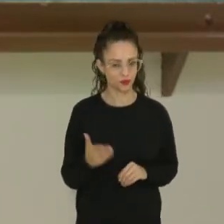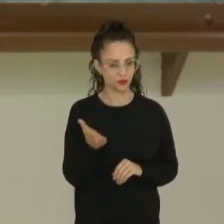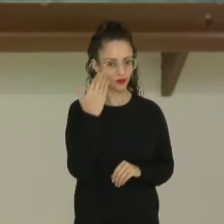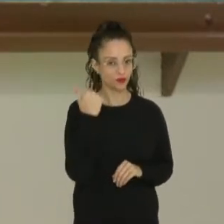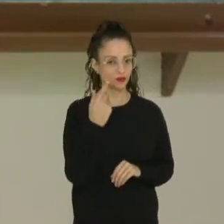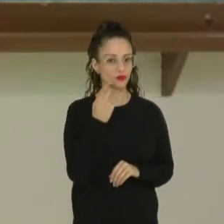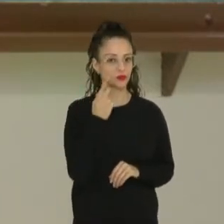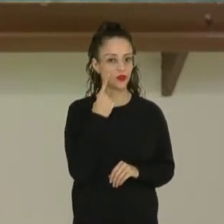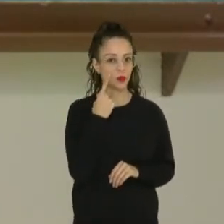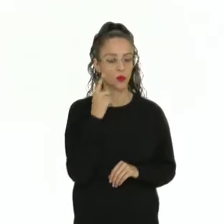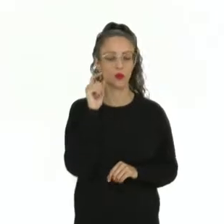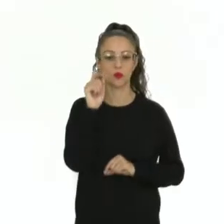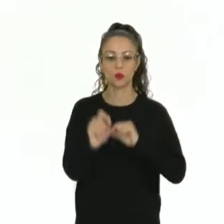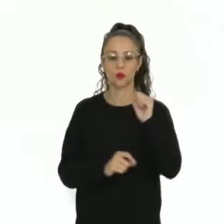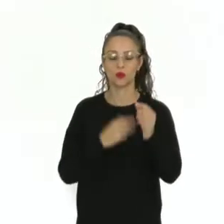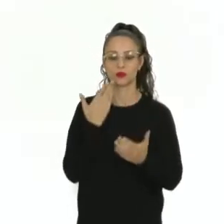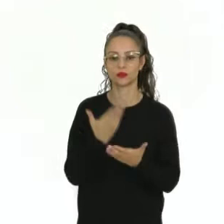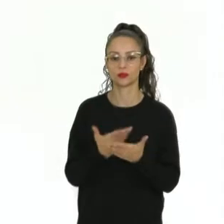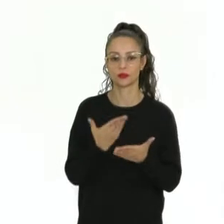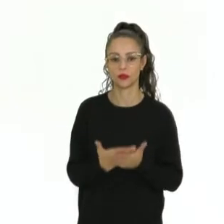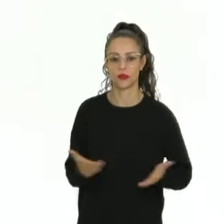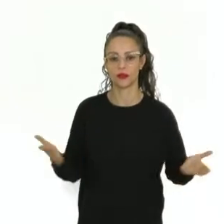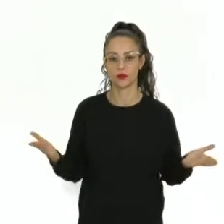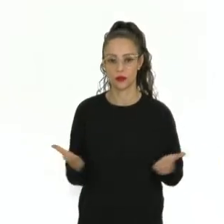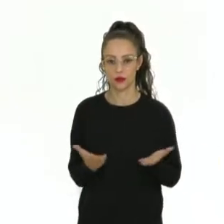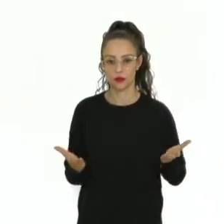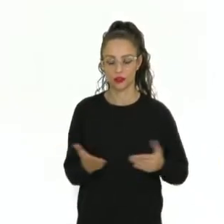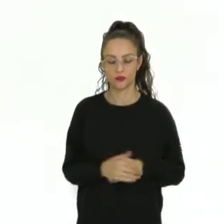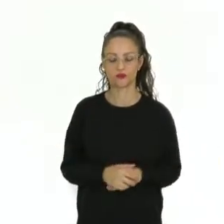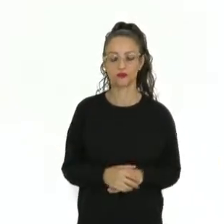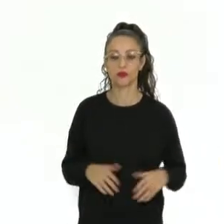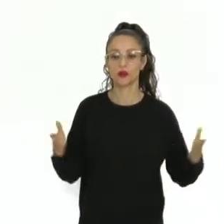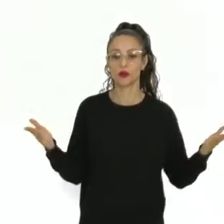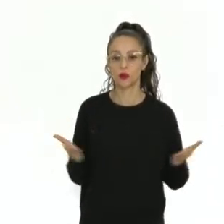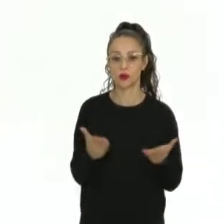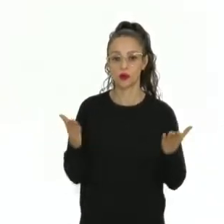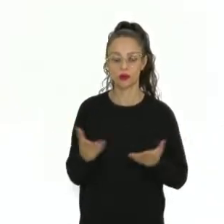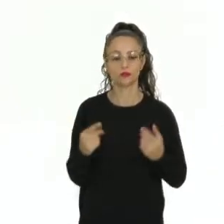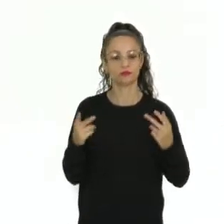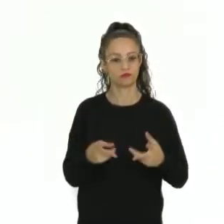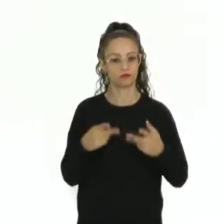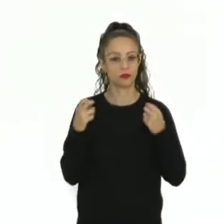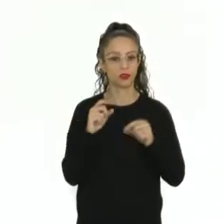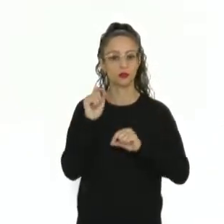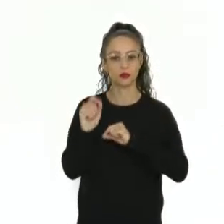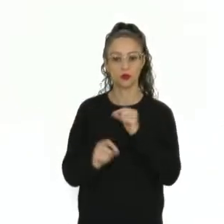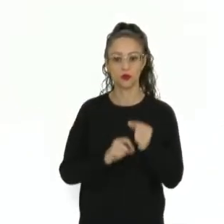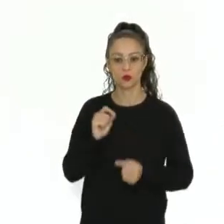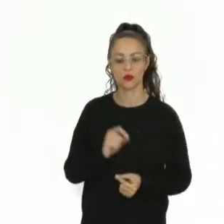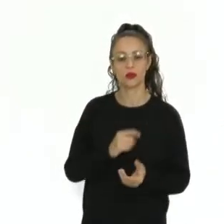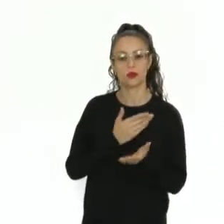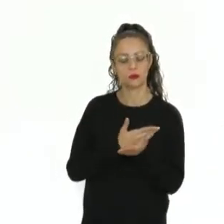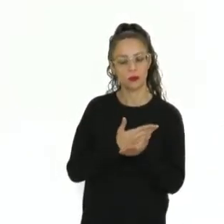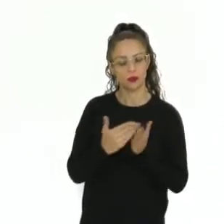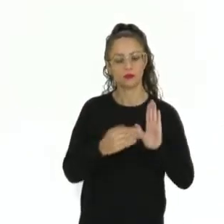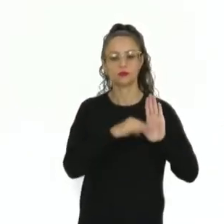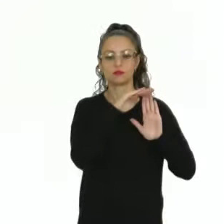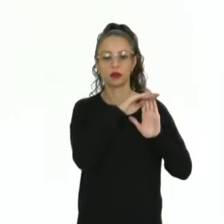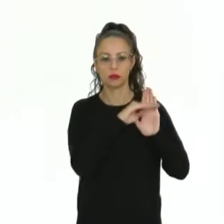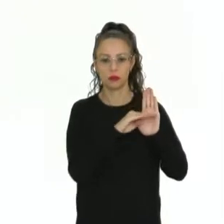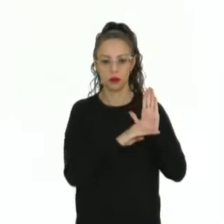vamos ver o que nós vamos estudar hoje. Então, hoje nós iremos reconhecer a origem, os princípios e